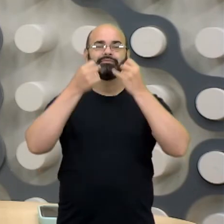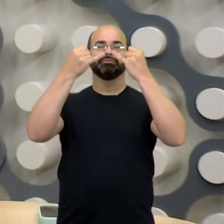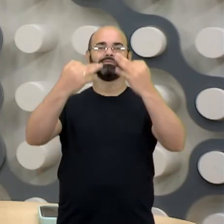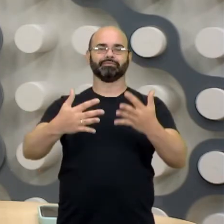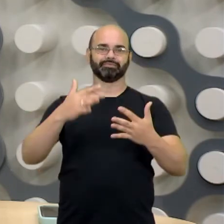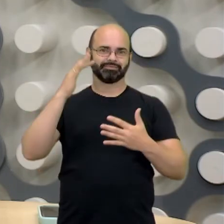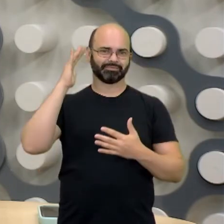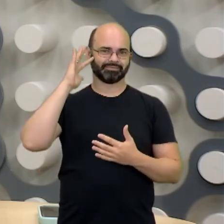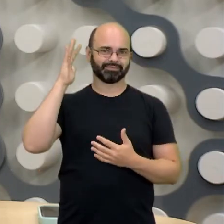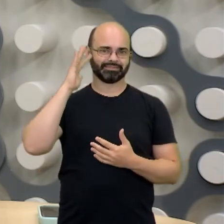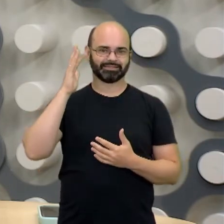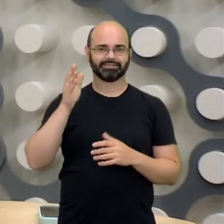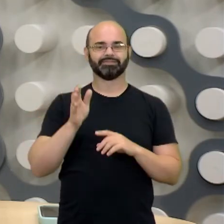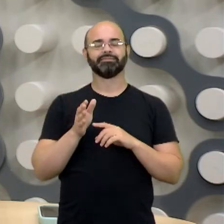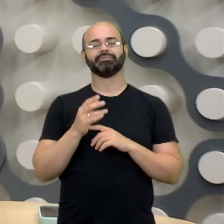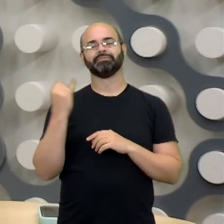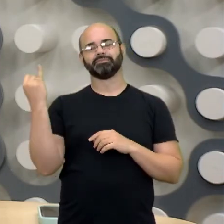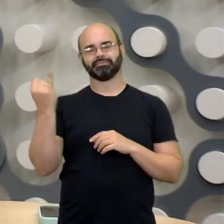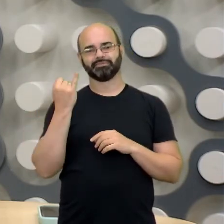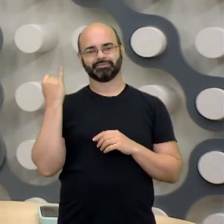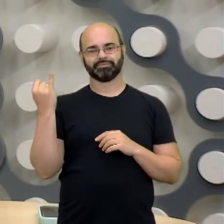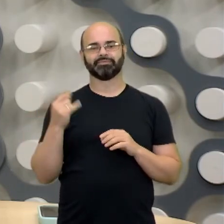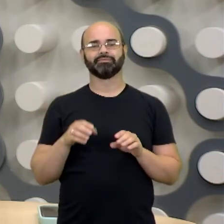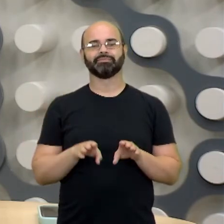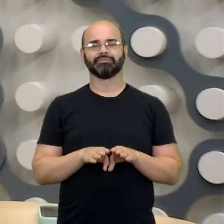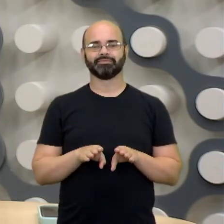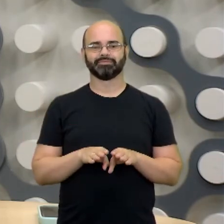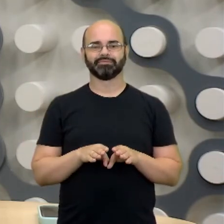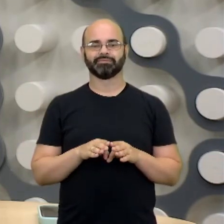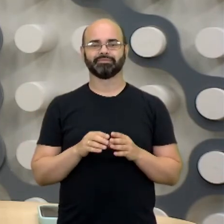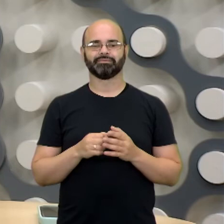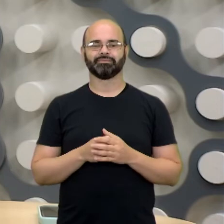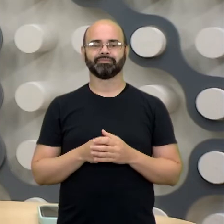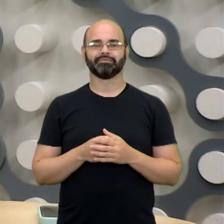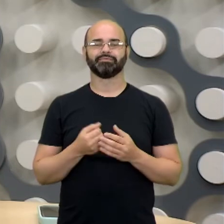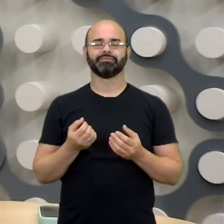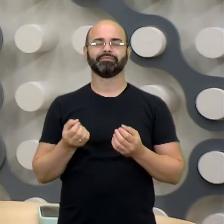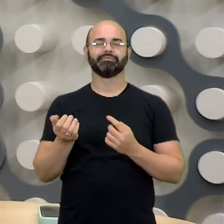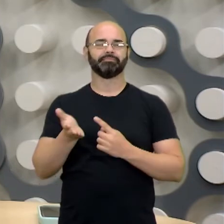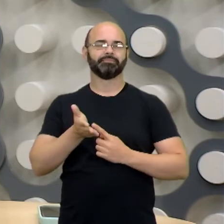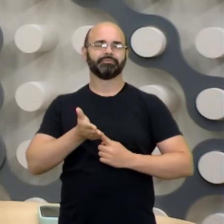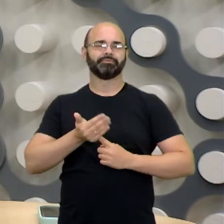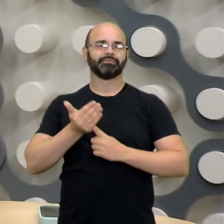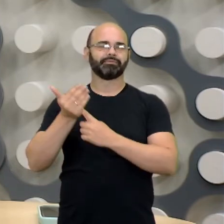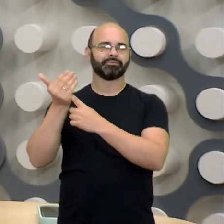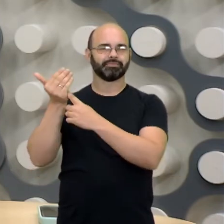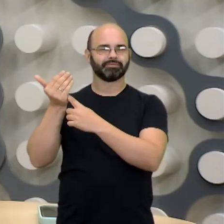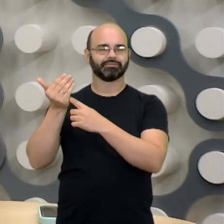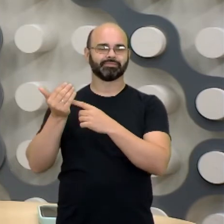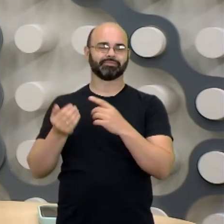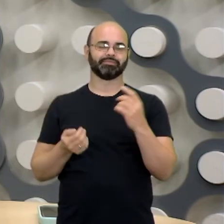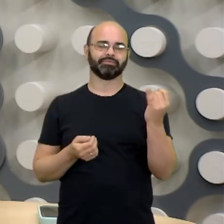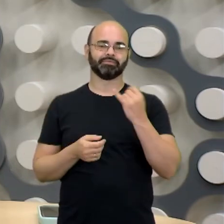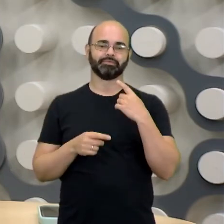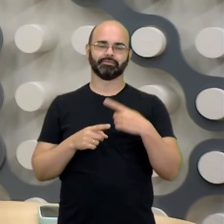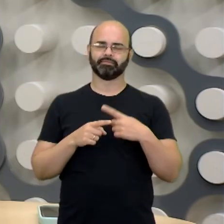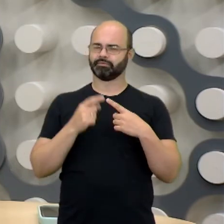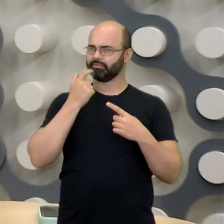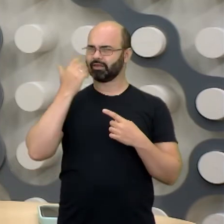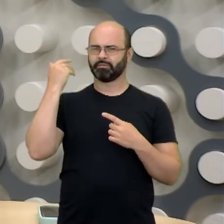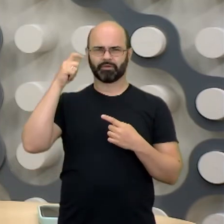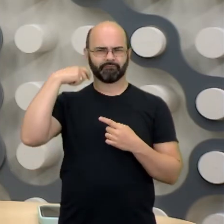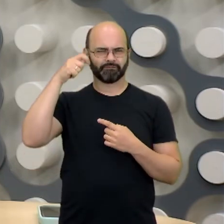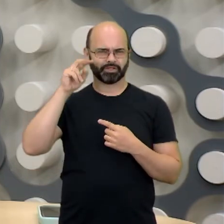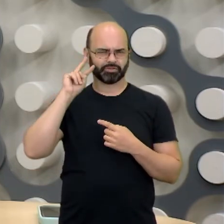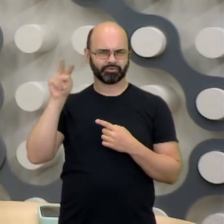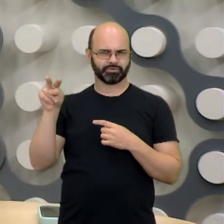vejam, né, a importância também, né, dos meios aí de informatização, né, que a gente até viu um vídeo aí sobre isso, né,